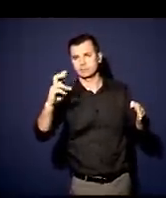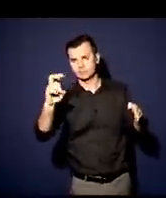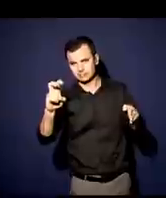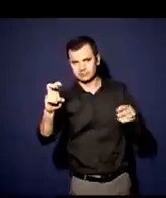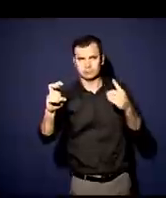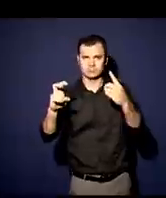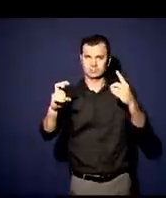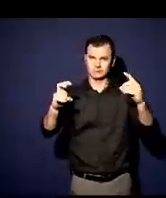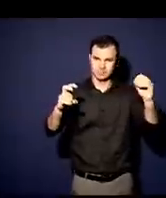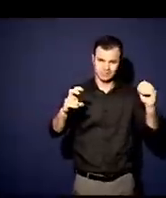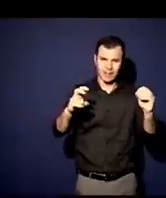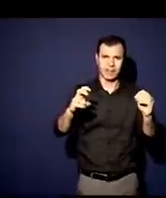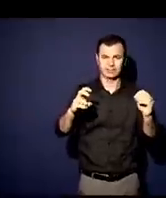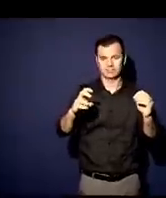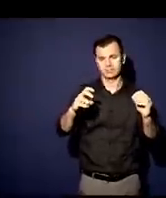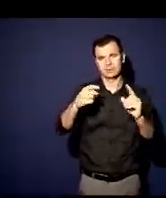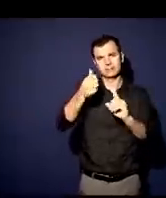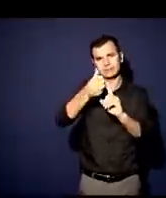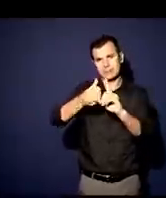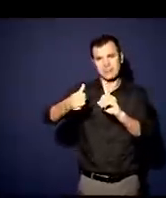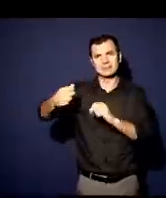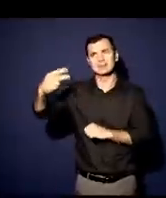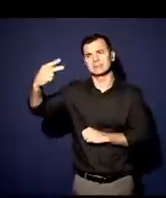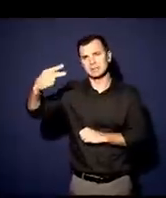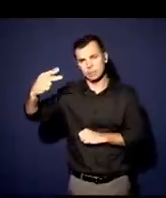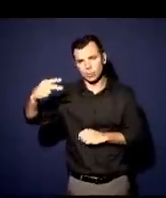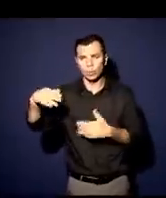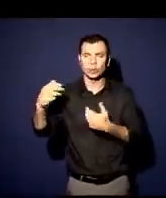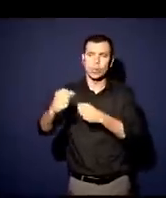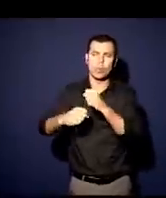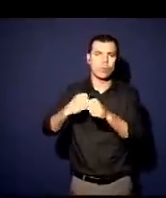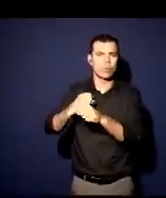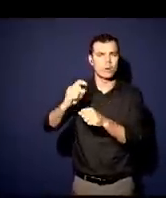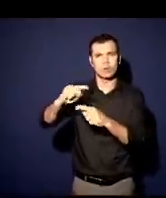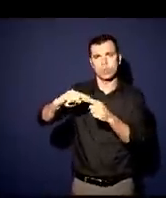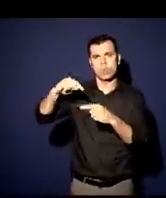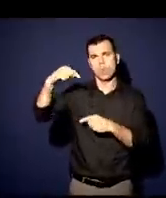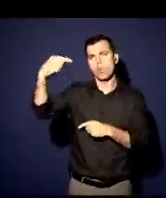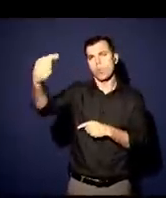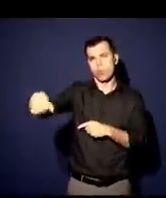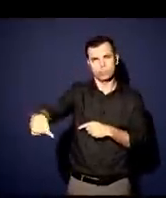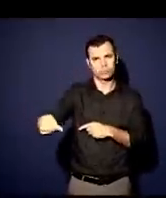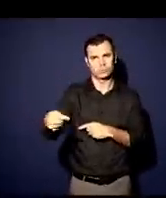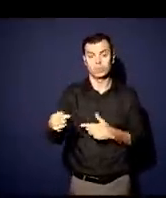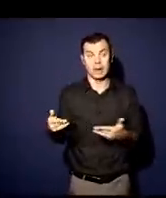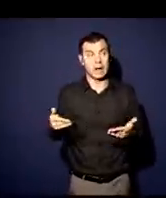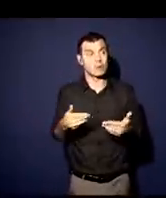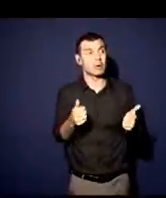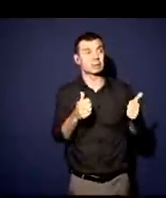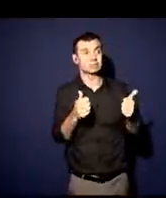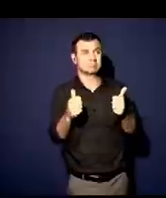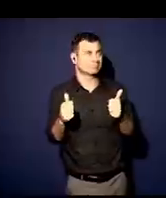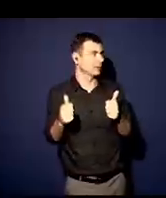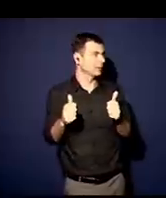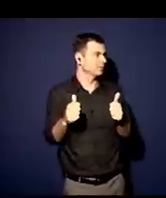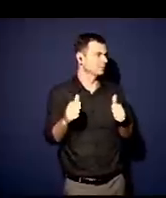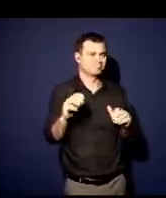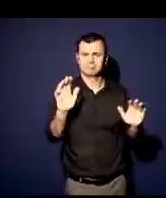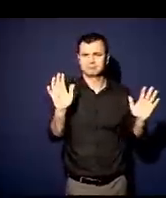110 para o segundo semestre ou para o ano que vem, que não, eu não acho que isso aí é a bala de prata que todo mundo está falando. O